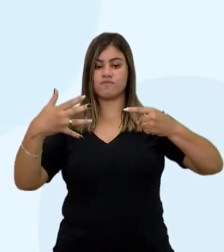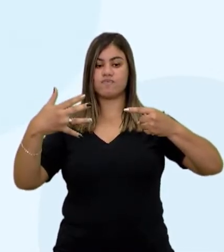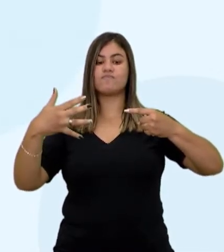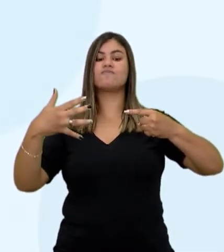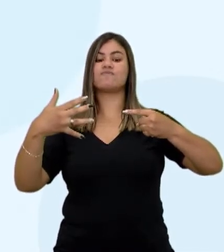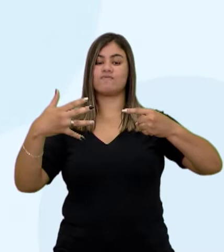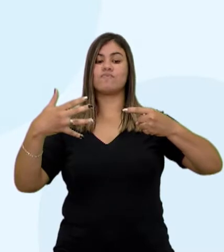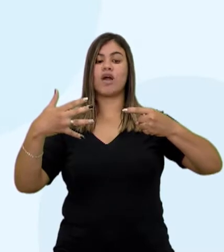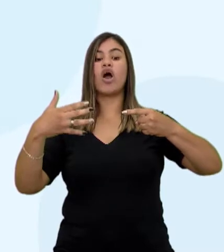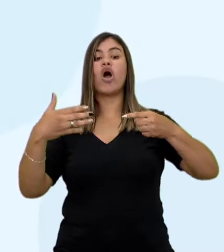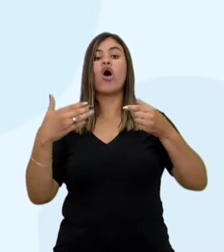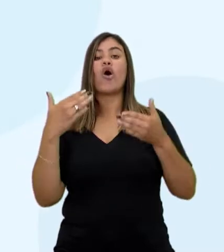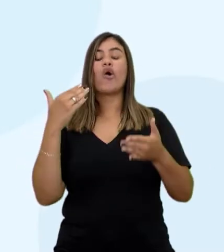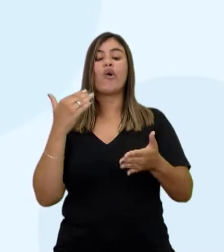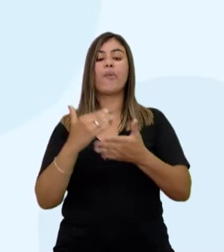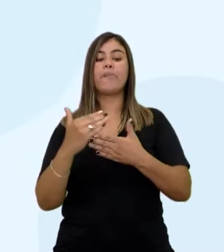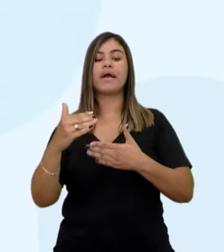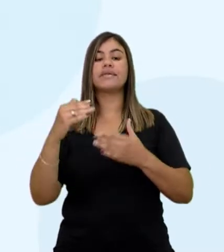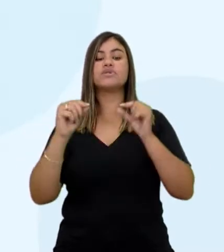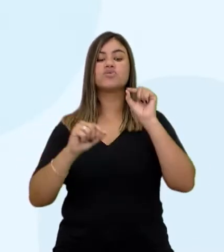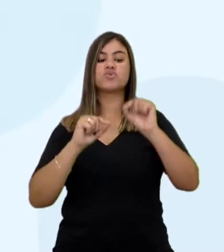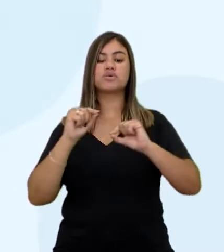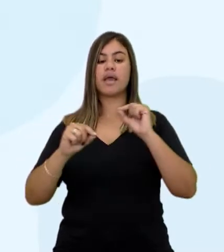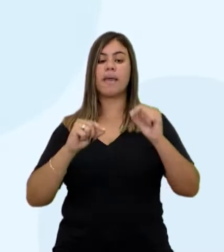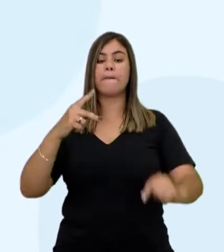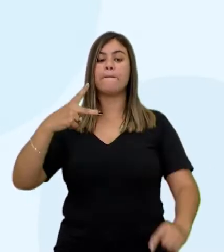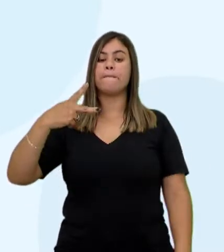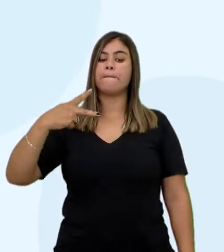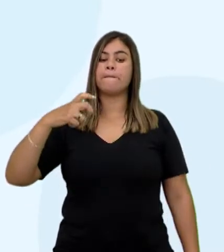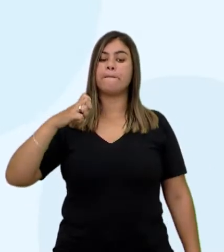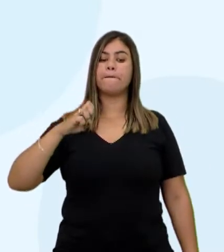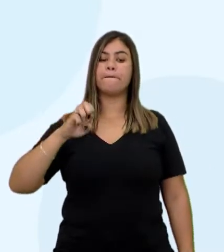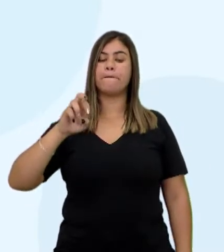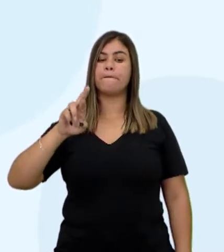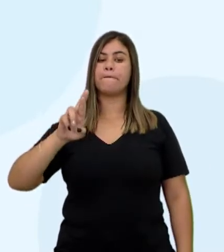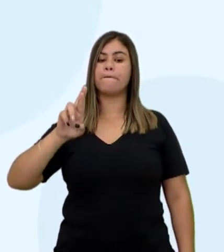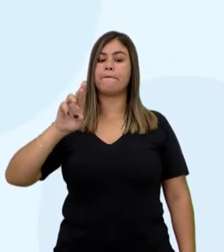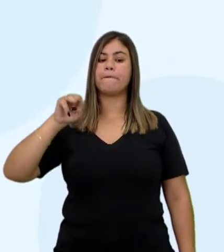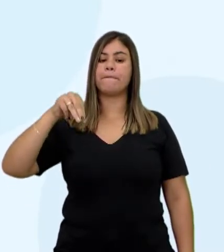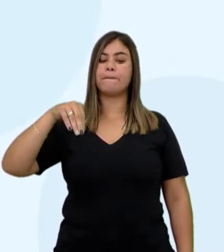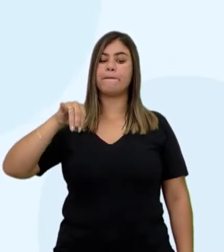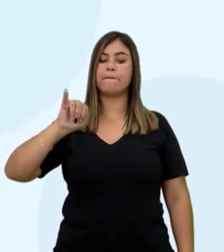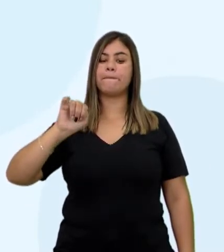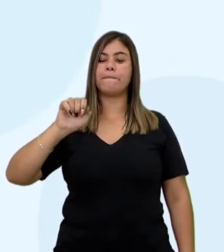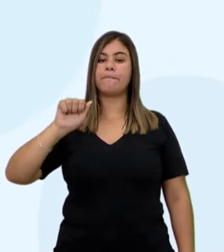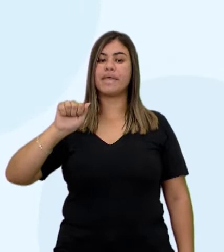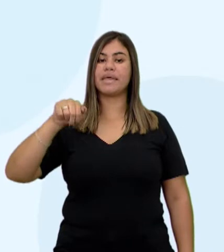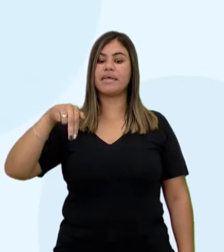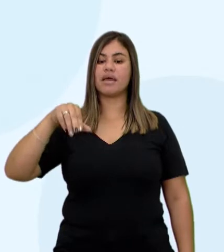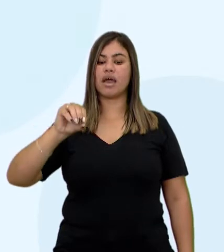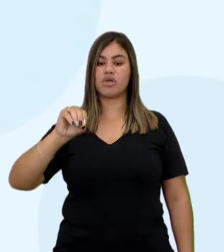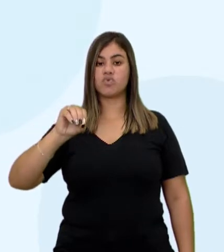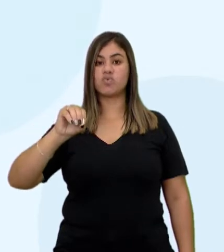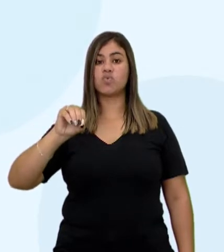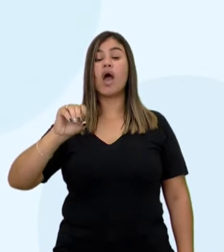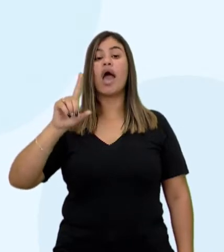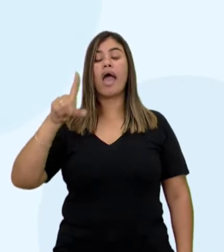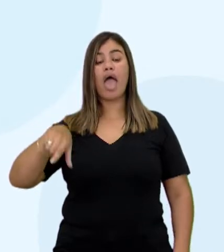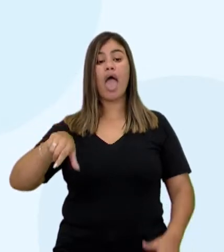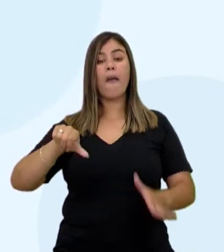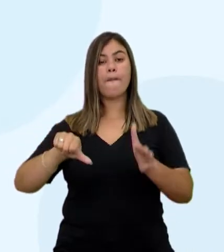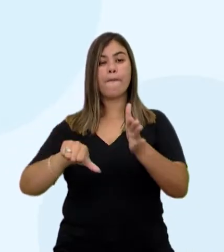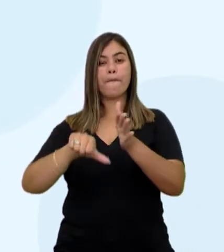vivos microscópicos estudados, tem até fósseis, vou até mostrar na próxima aula para vocês. Os primeiros organismos